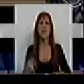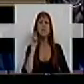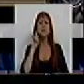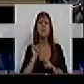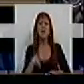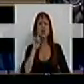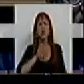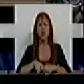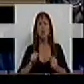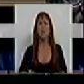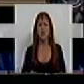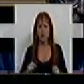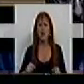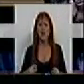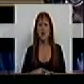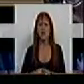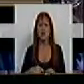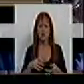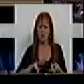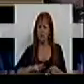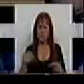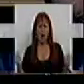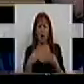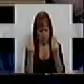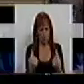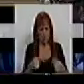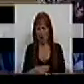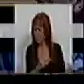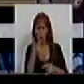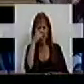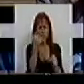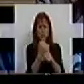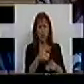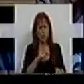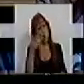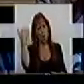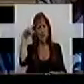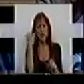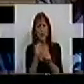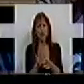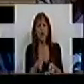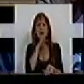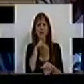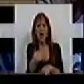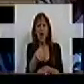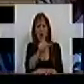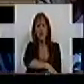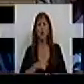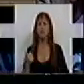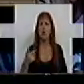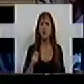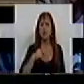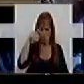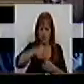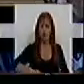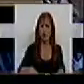de tudo, senhoras e senhores deputados, a reparação de uma injustiça para quem trabalha ou trabalhou na ferrovia. O Bloco de